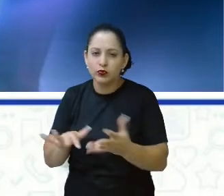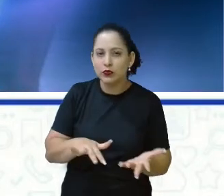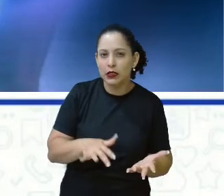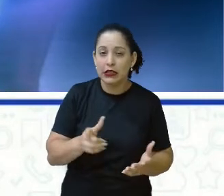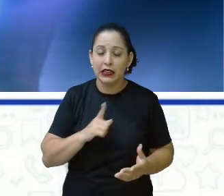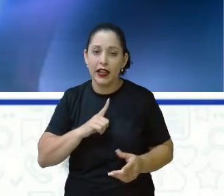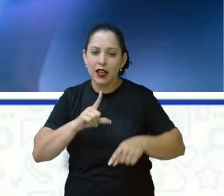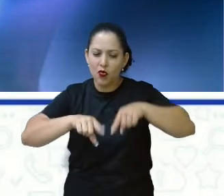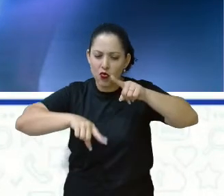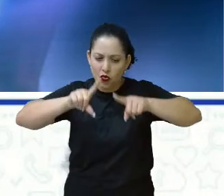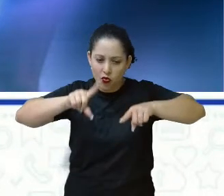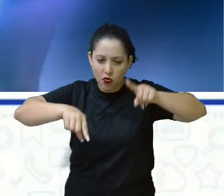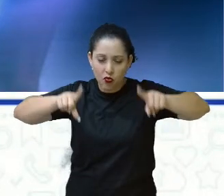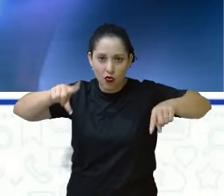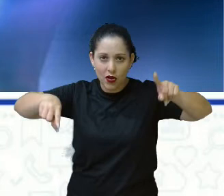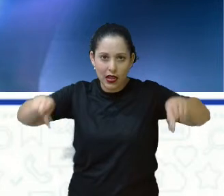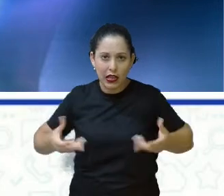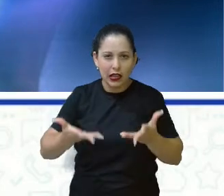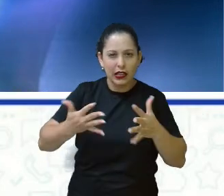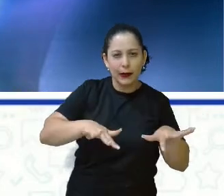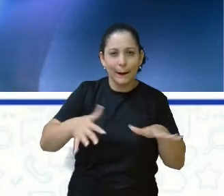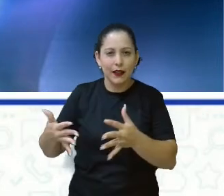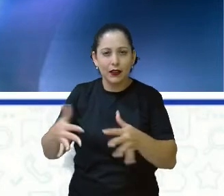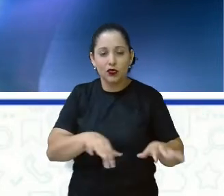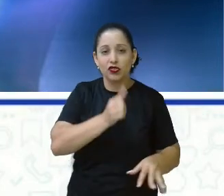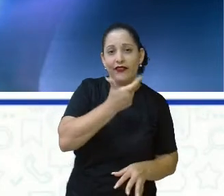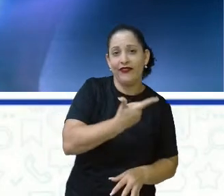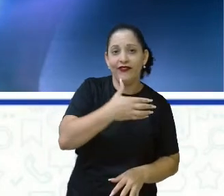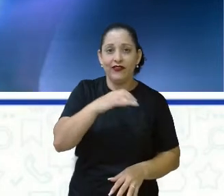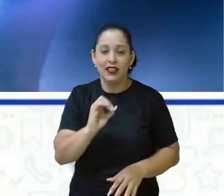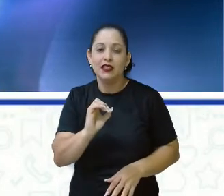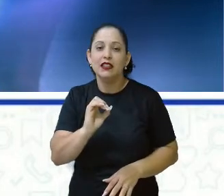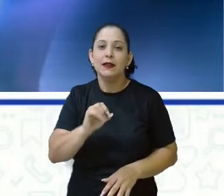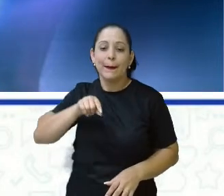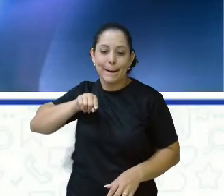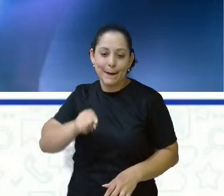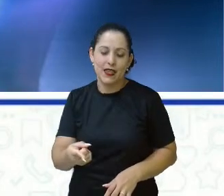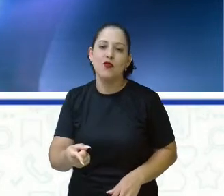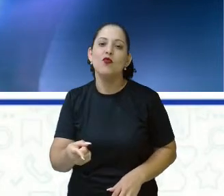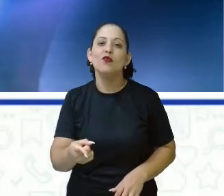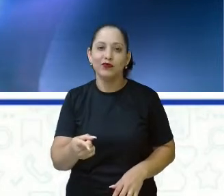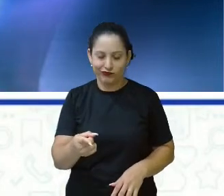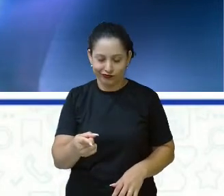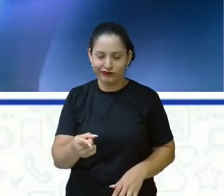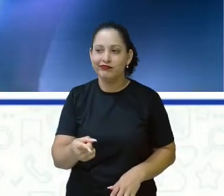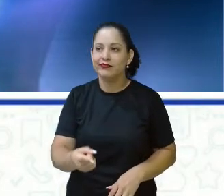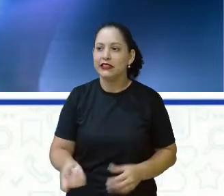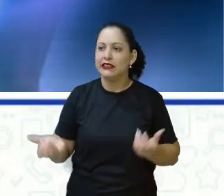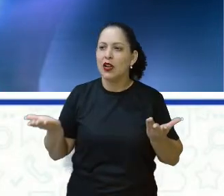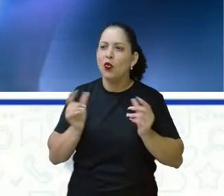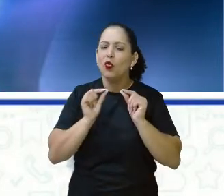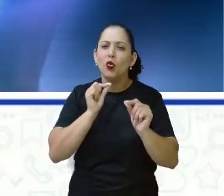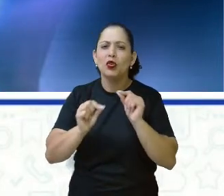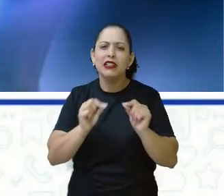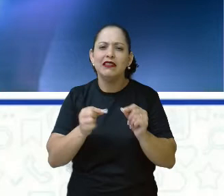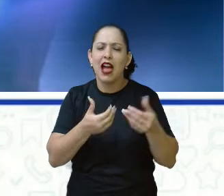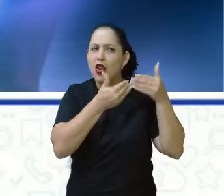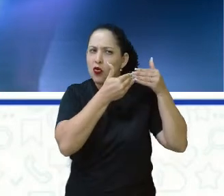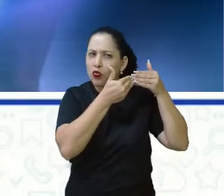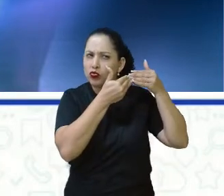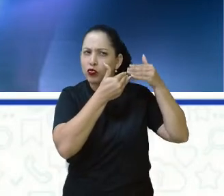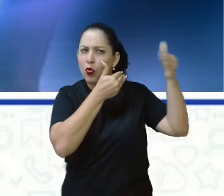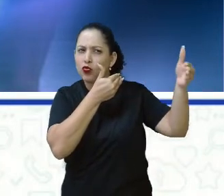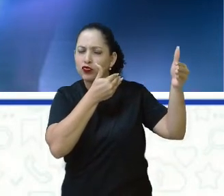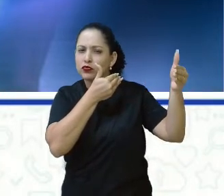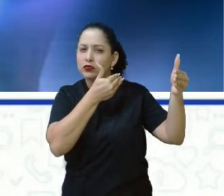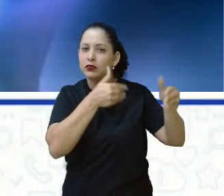de frequências entre 20 e 20 mil Hz. O que está fora do campo de percepção humano